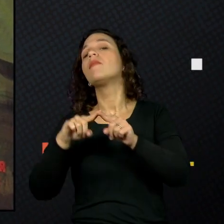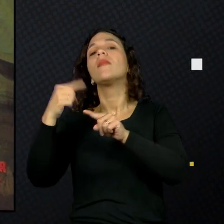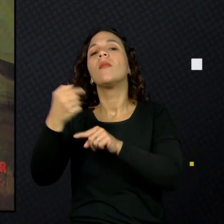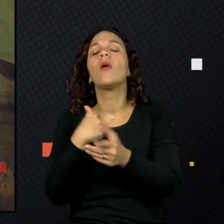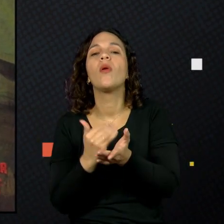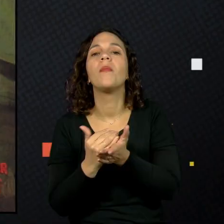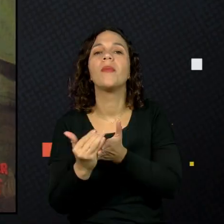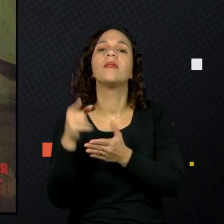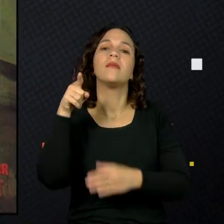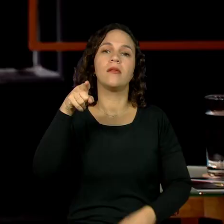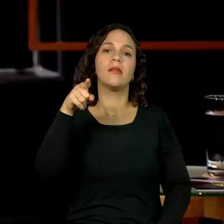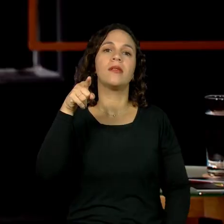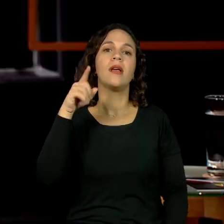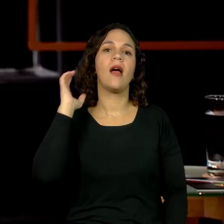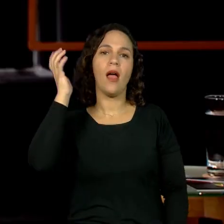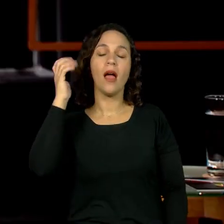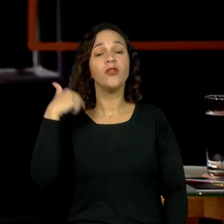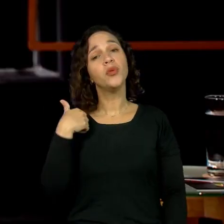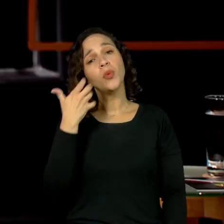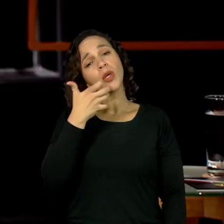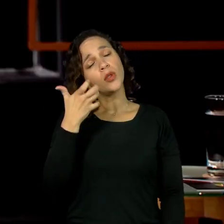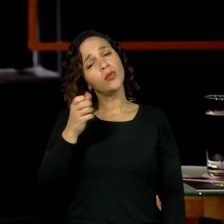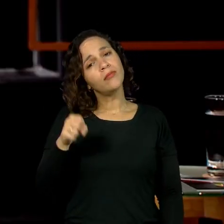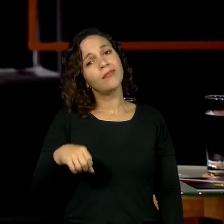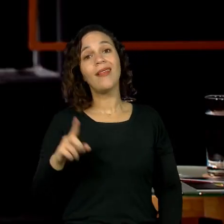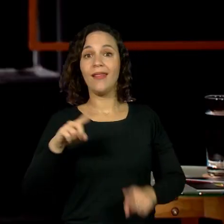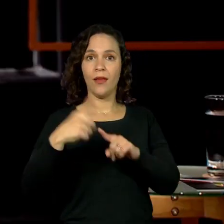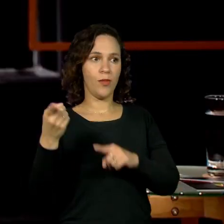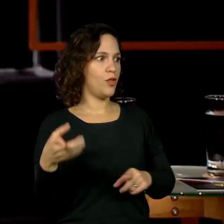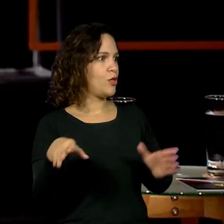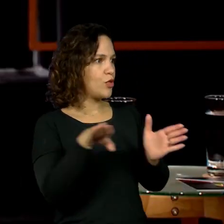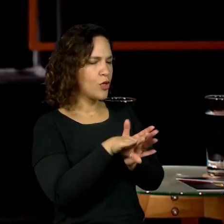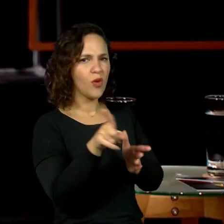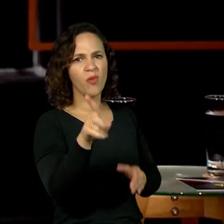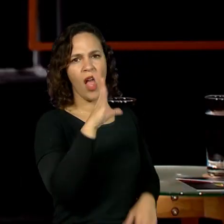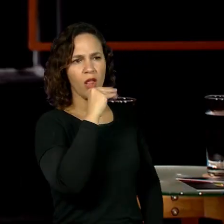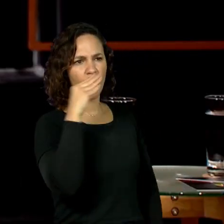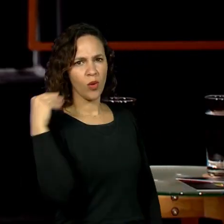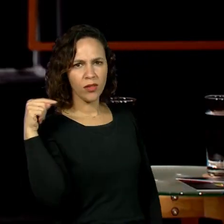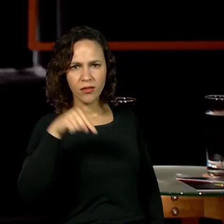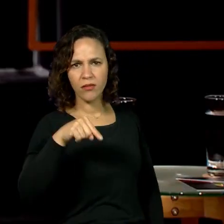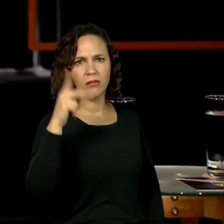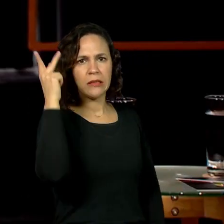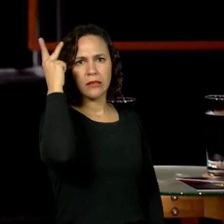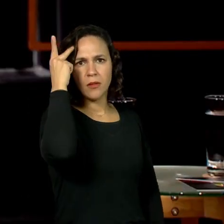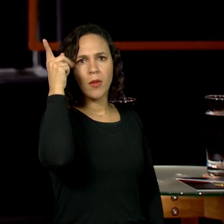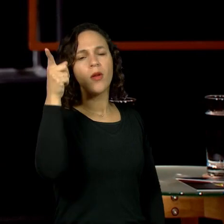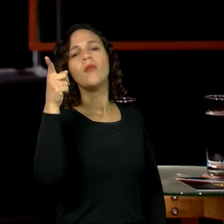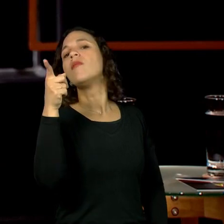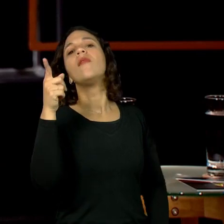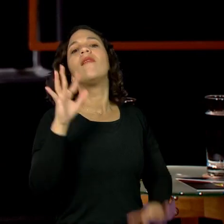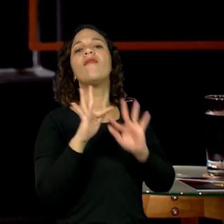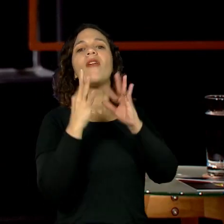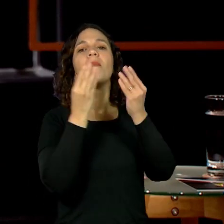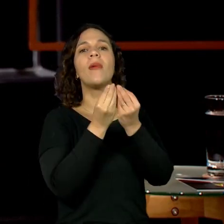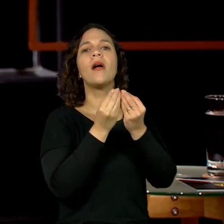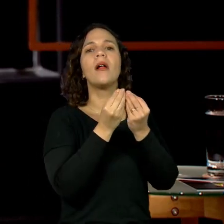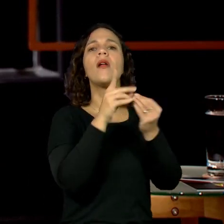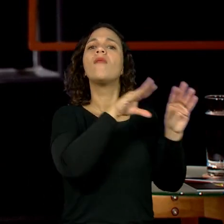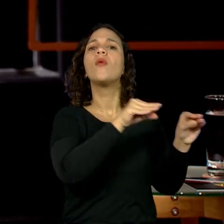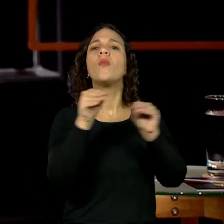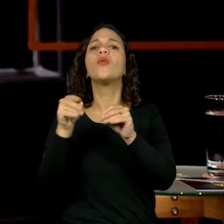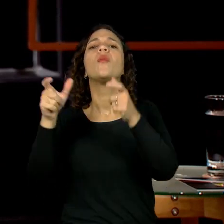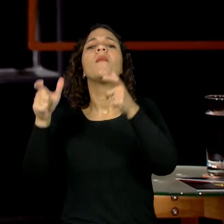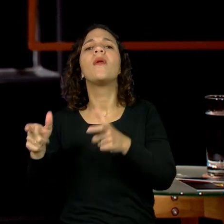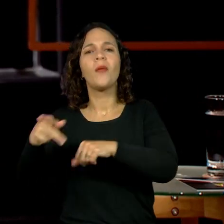eu era cantor, sim. Mas aí, Moisés, você chegou em São Paulo, ainda adolescente, muito jovem, e foi morar com a família lá em Pirituba. Como é que foram